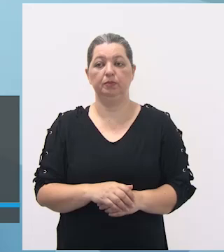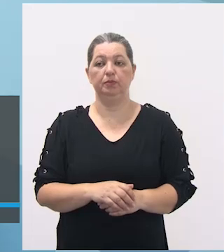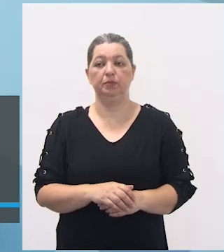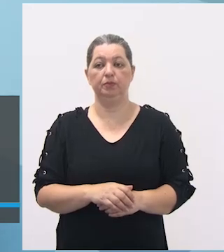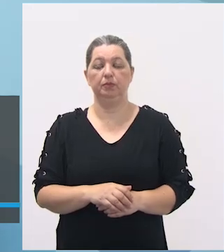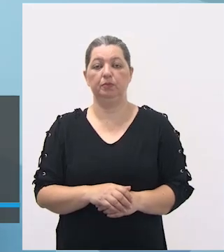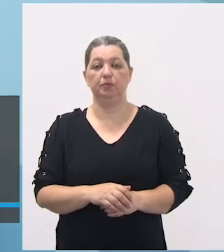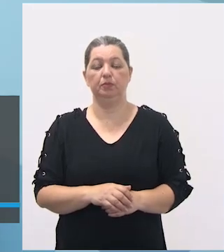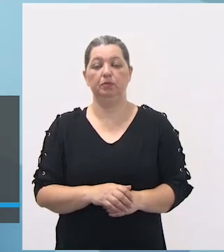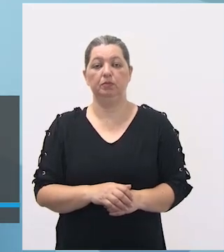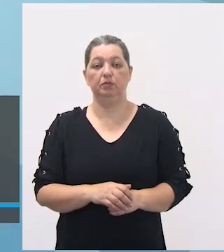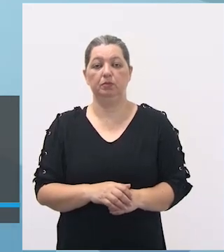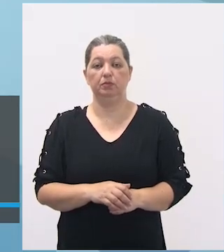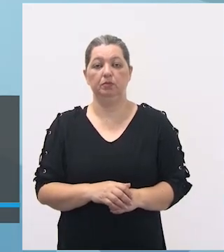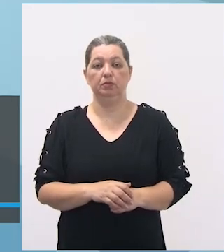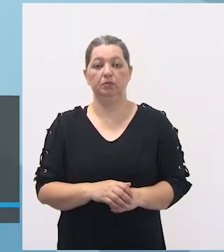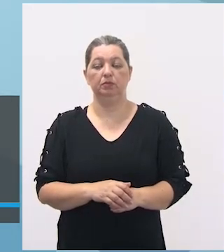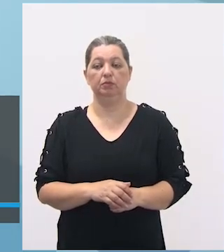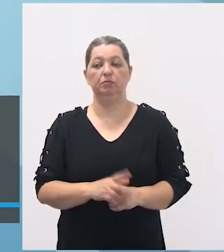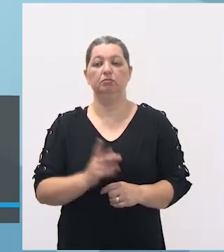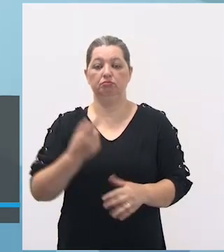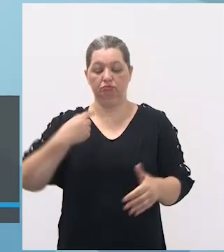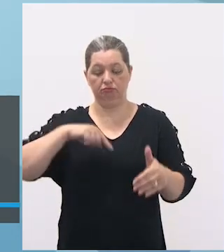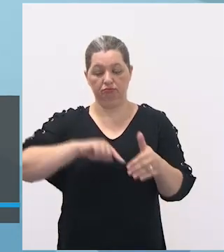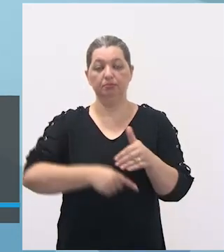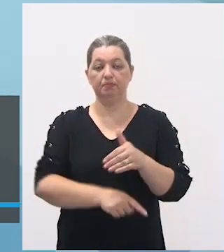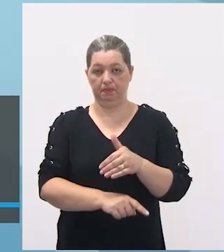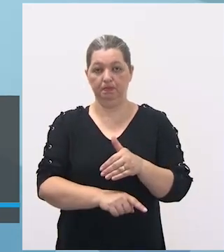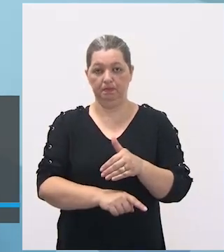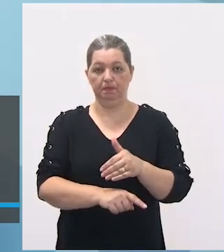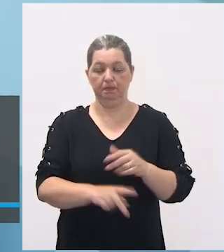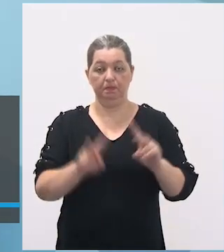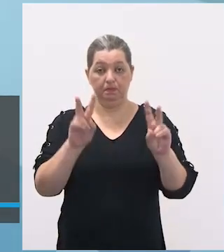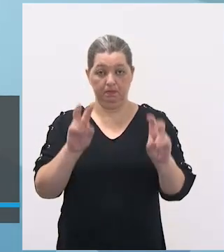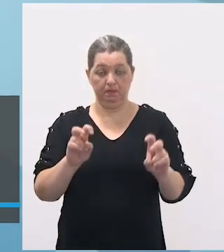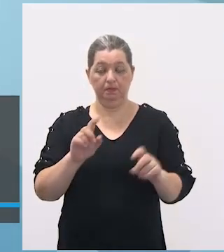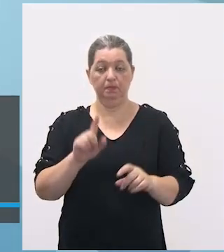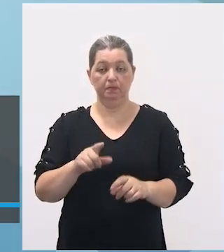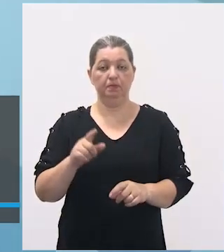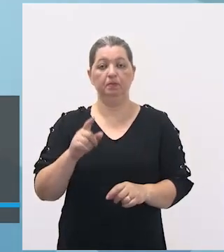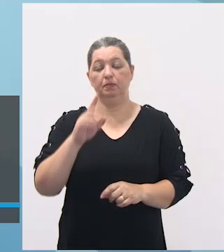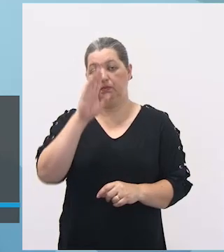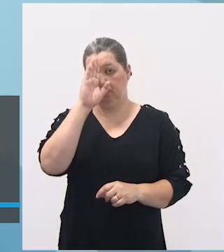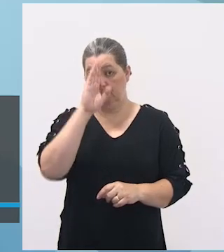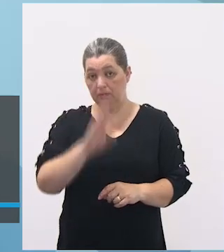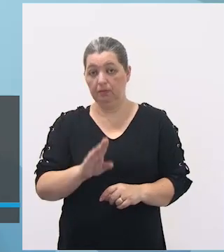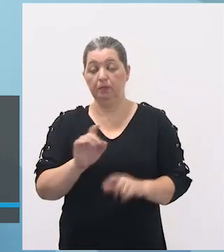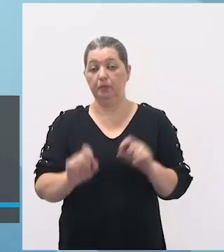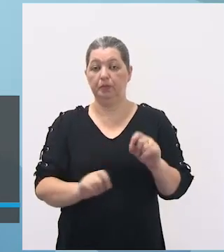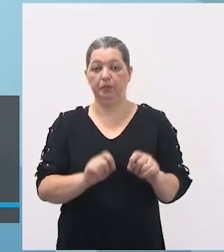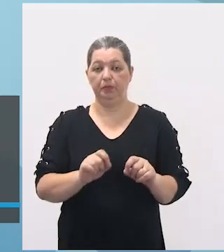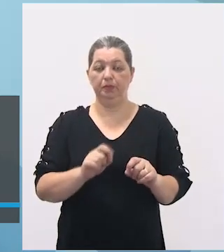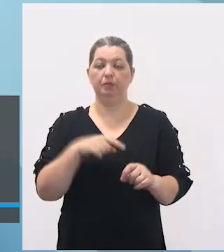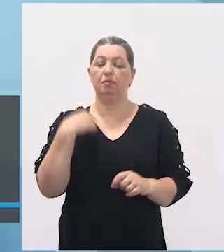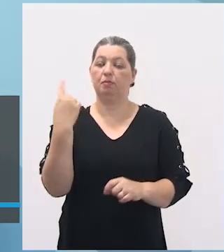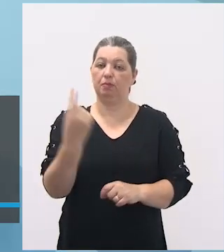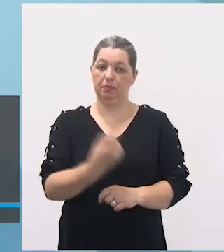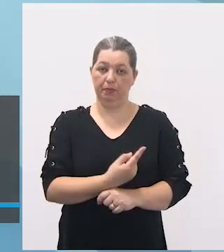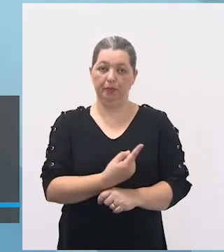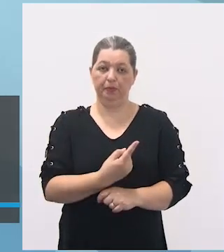olhar bastante aprofundado e ela é fundamental para nós que